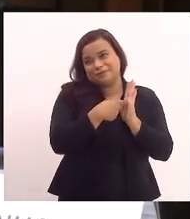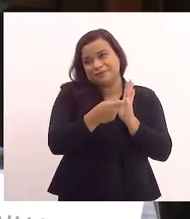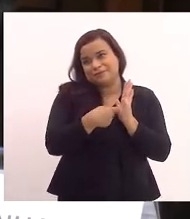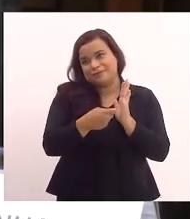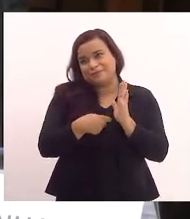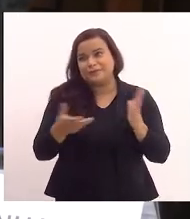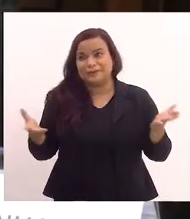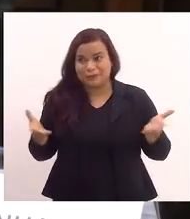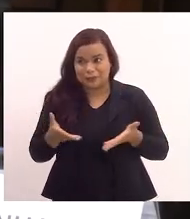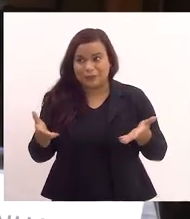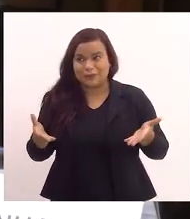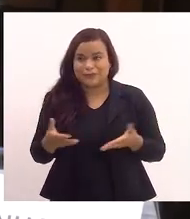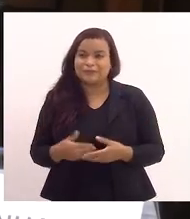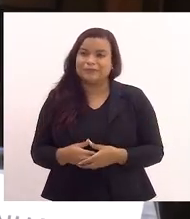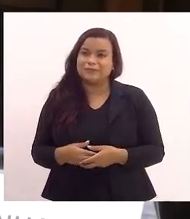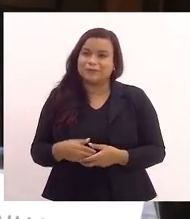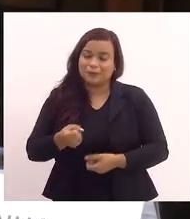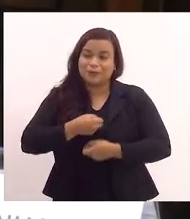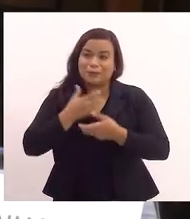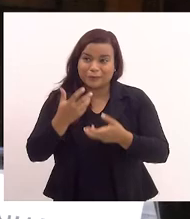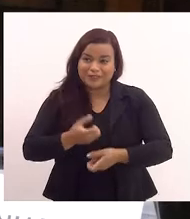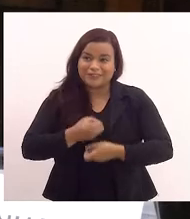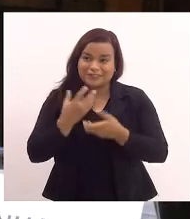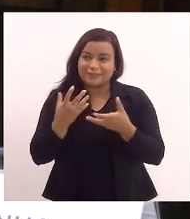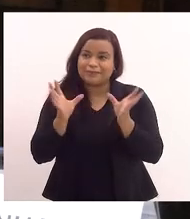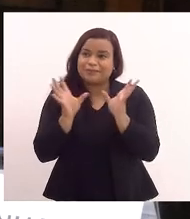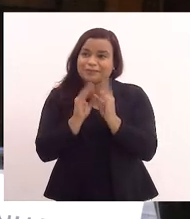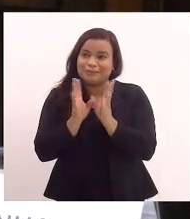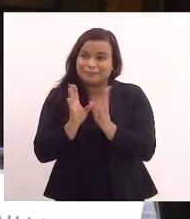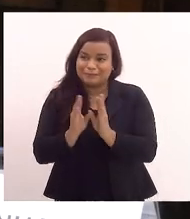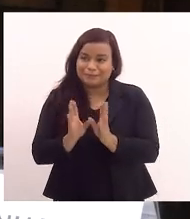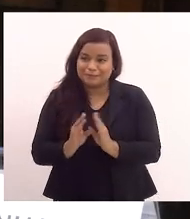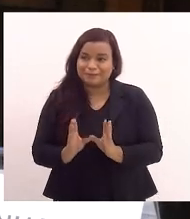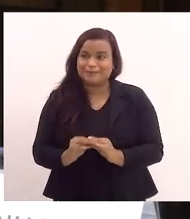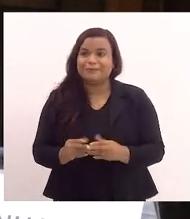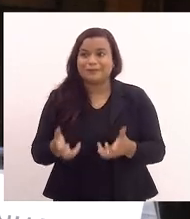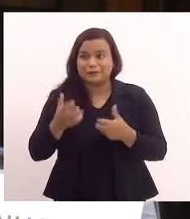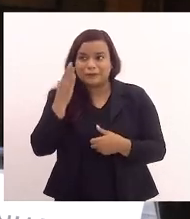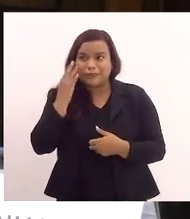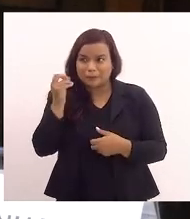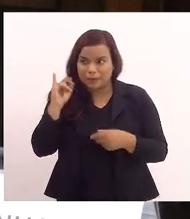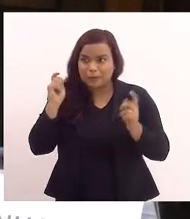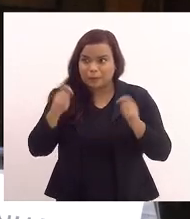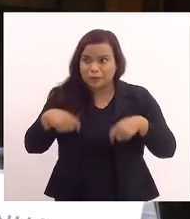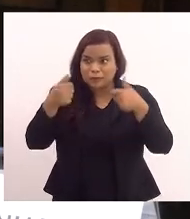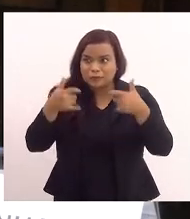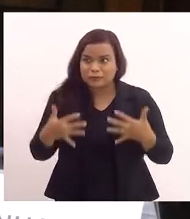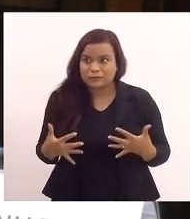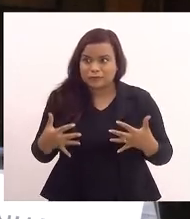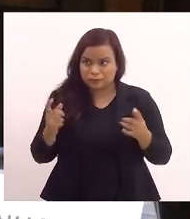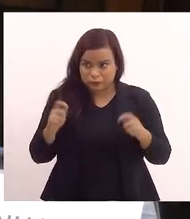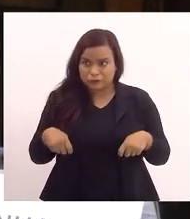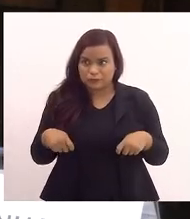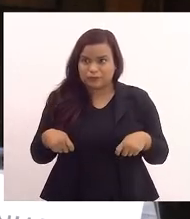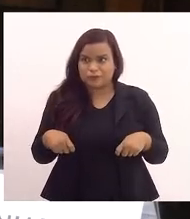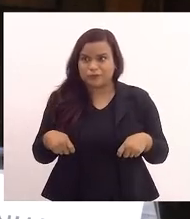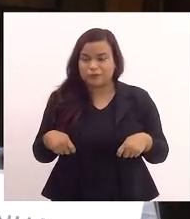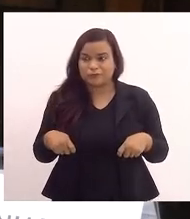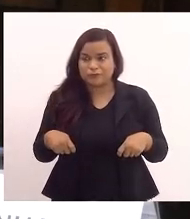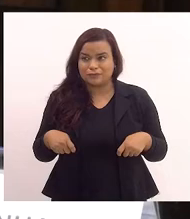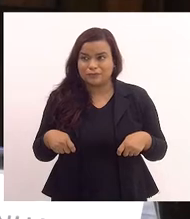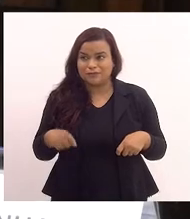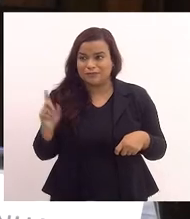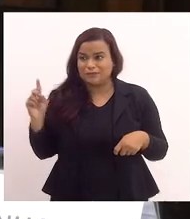agora mesmo uma poesia. E queria saber se eu posso terminar com a poesia que fiz. Quer dizer, depois